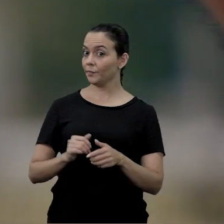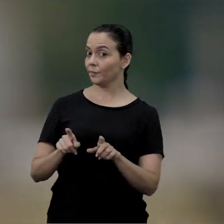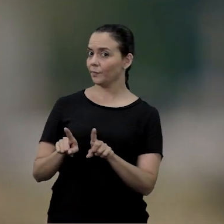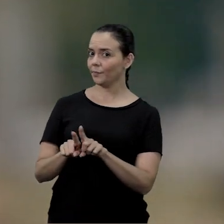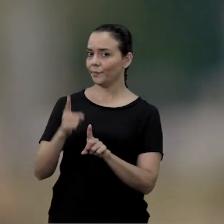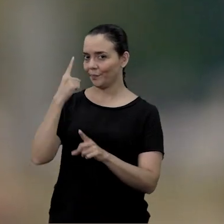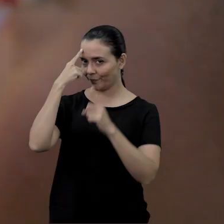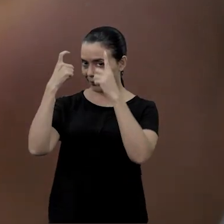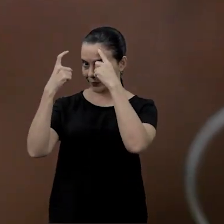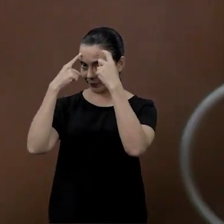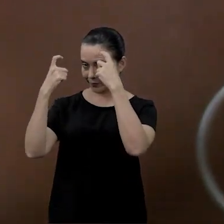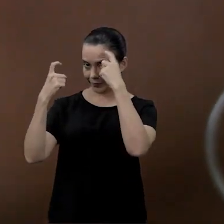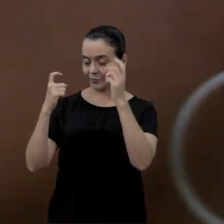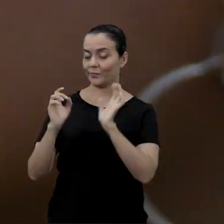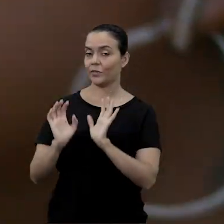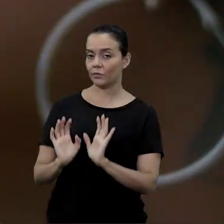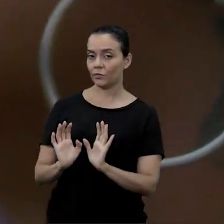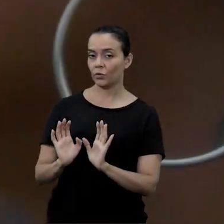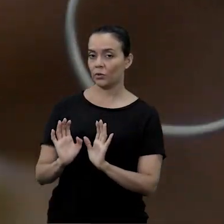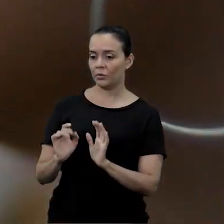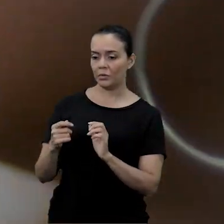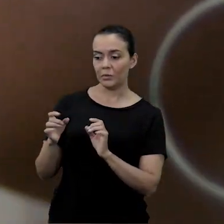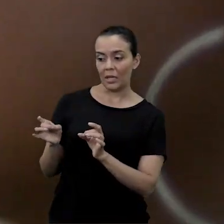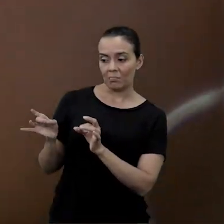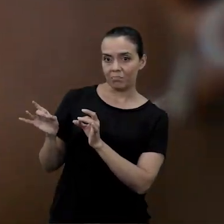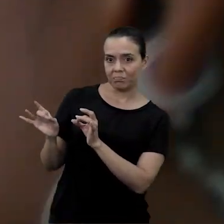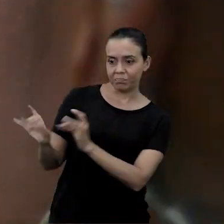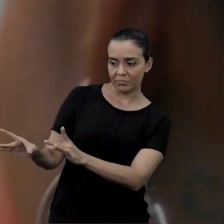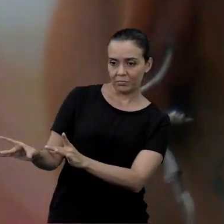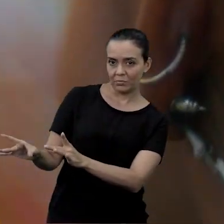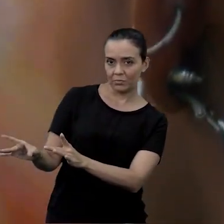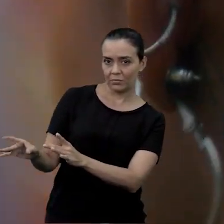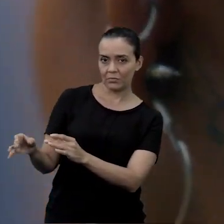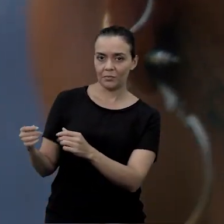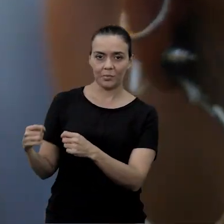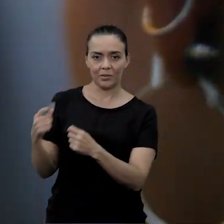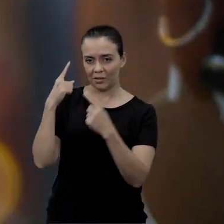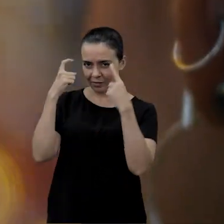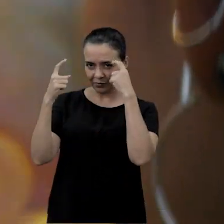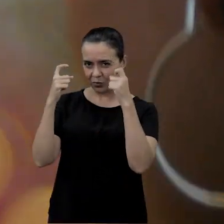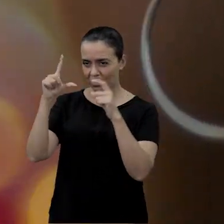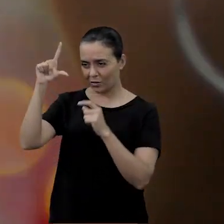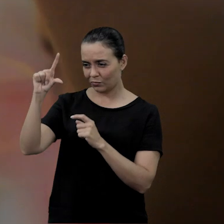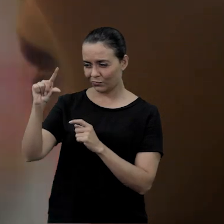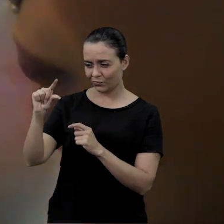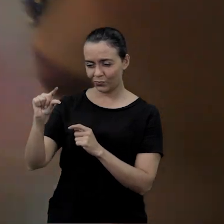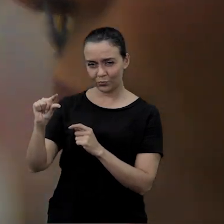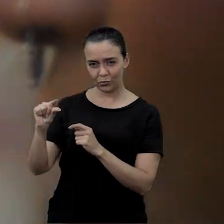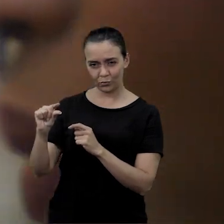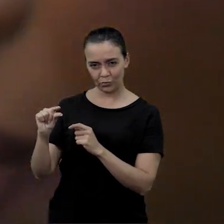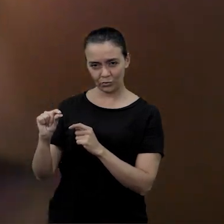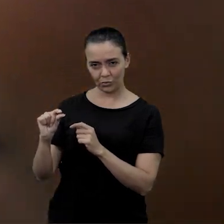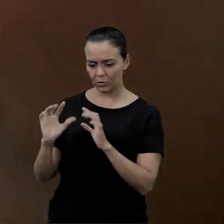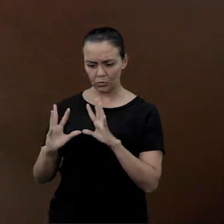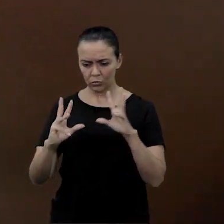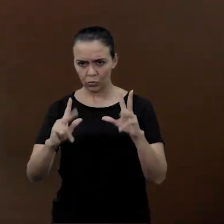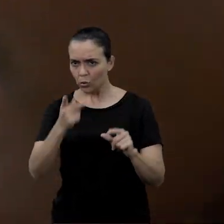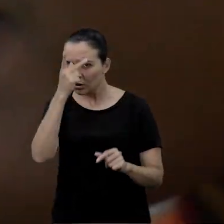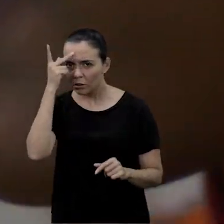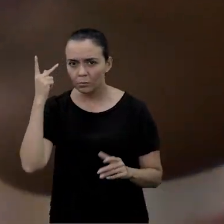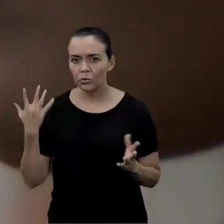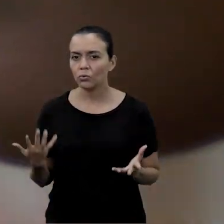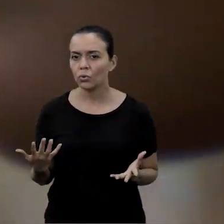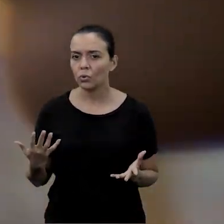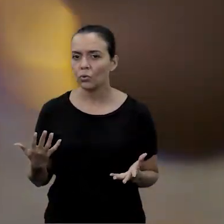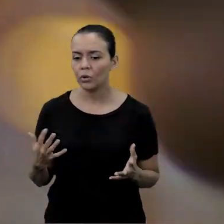A violência, ela deve ser abandonada, né? Ela deve ser limitada por todos.